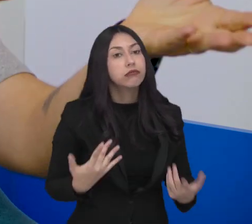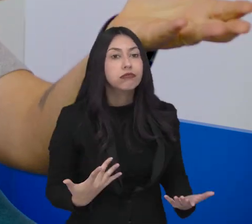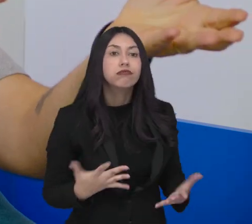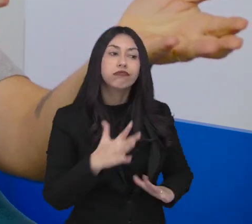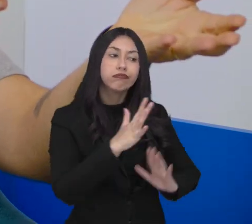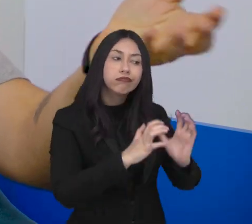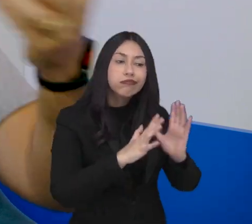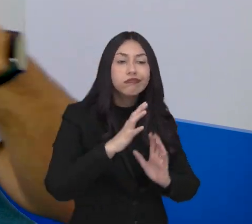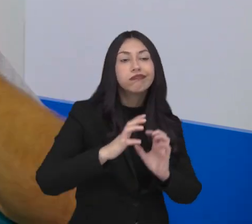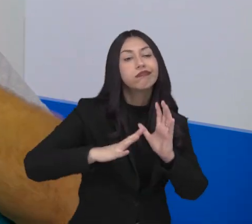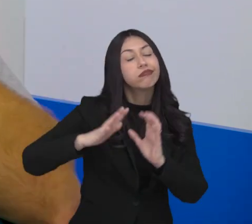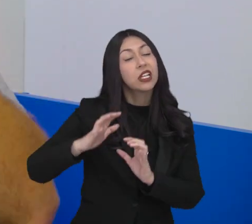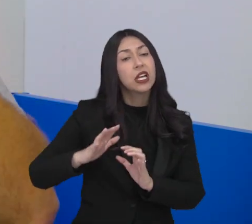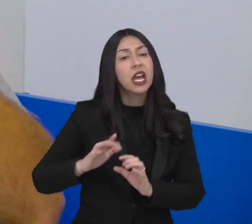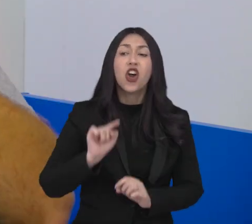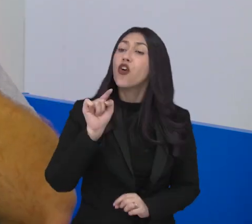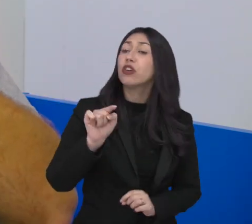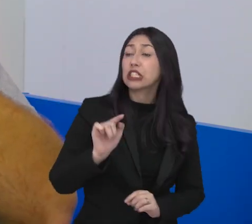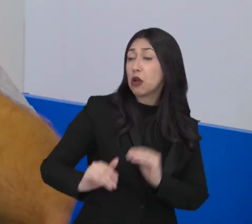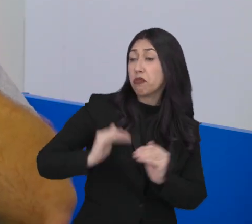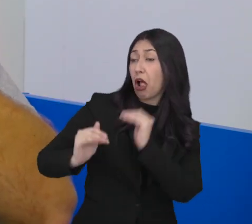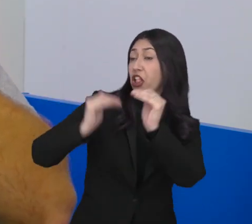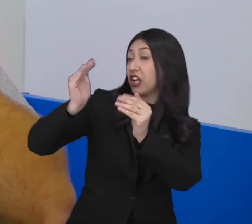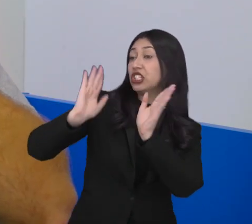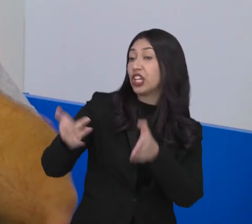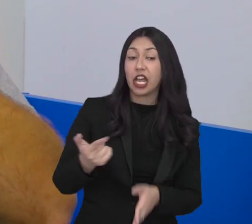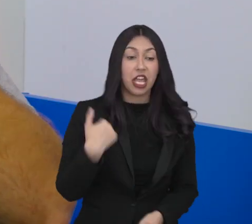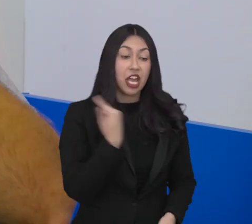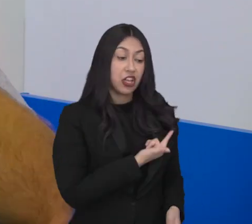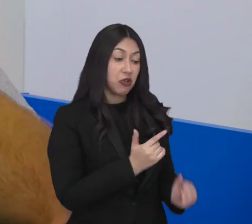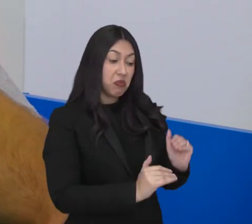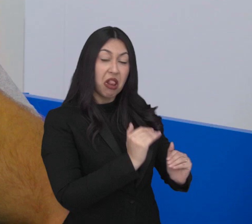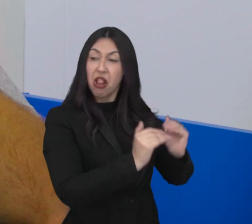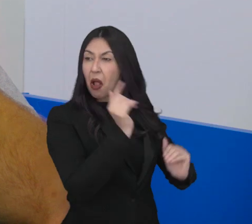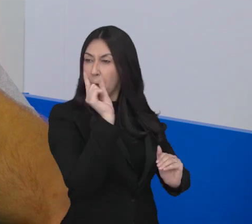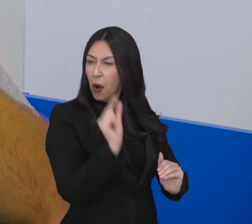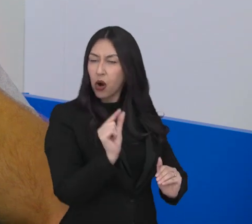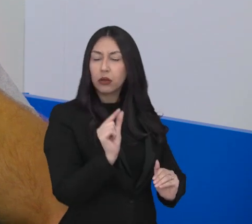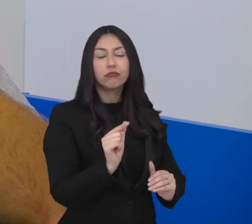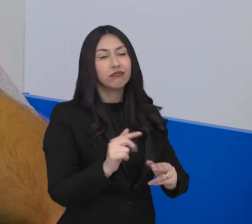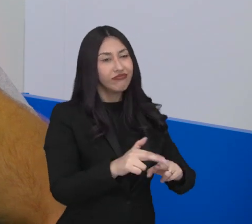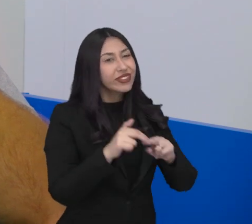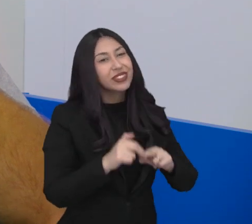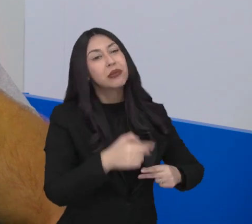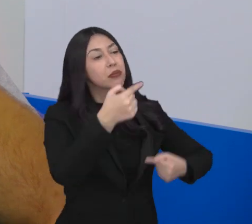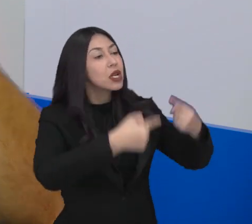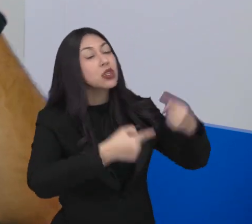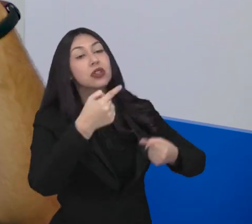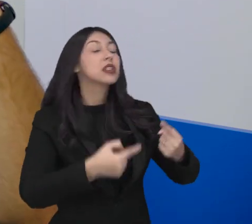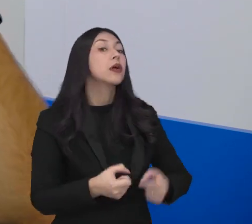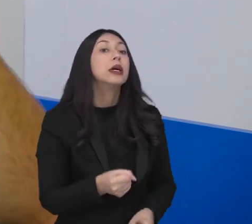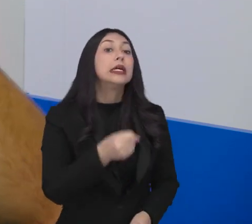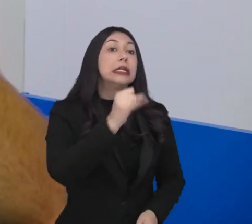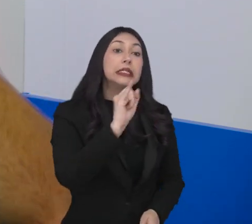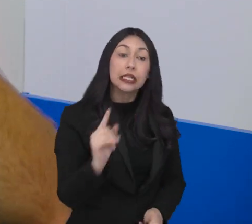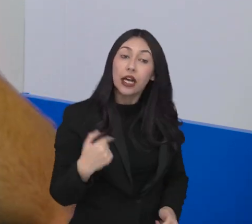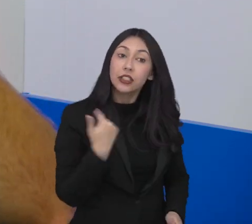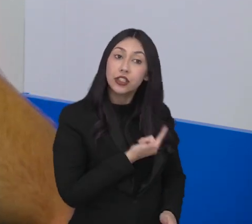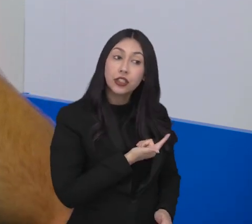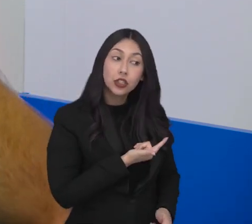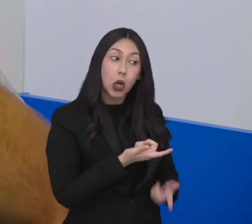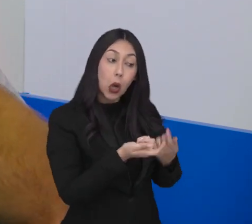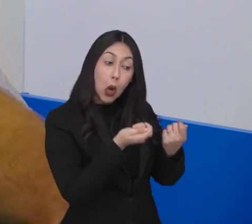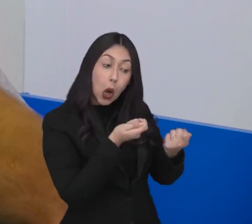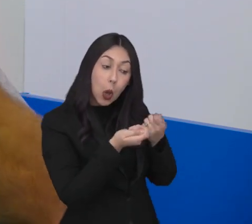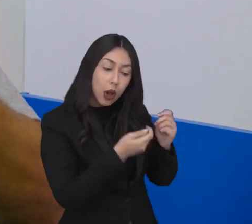você representa, pode chegar, até onde o país que eu represento pode chegar. Então é um debate. Se a gente segurar muito a emissão de